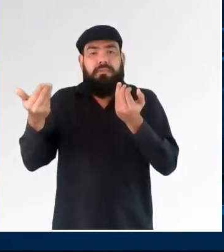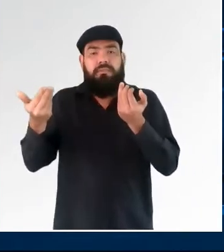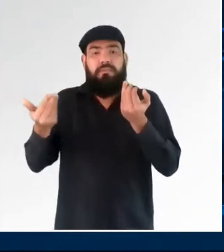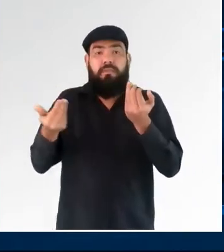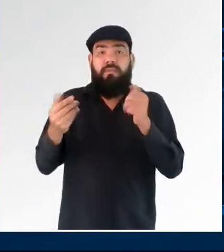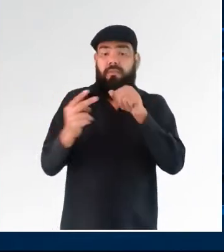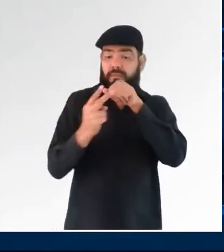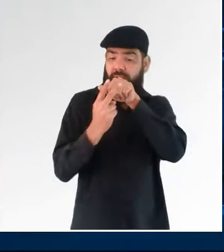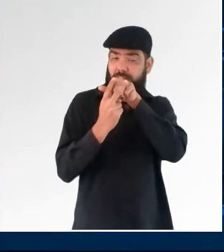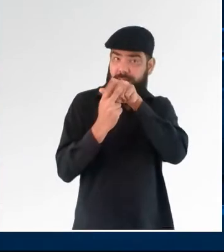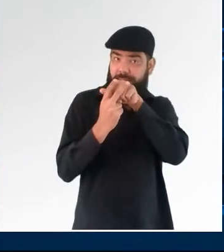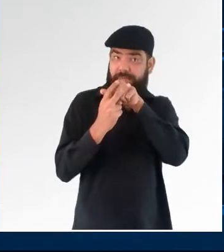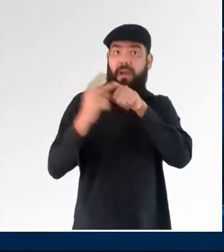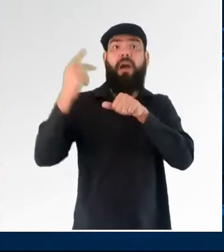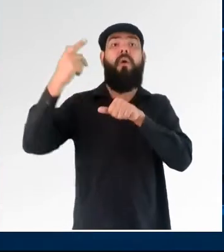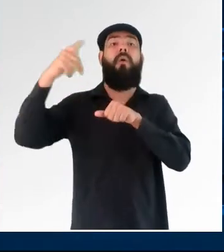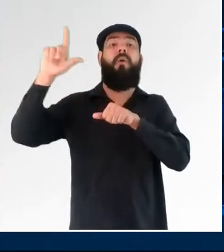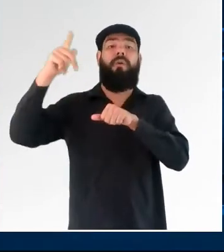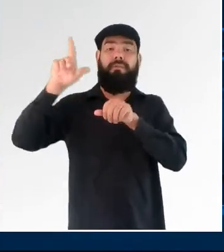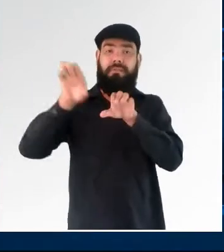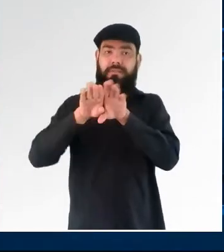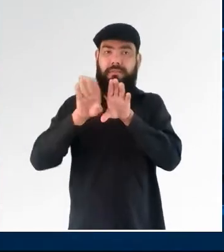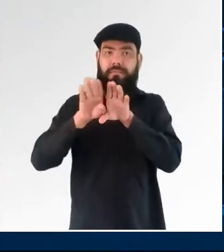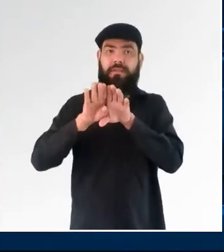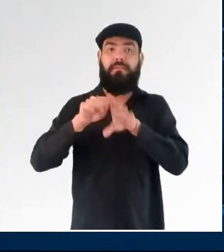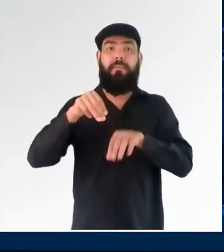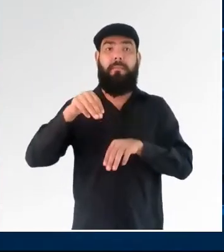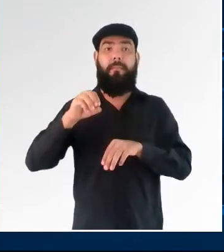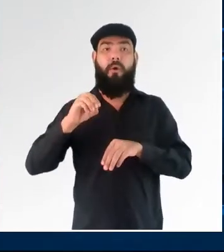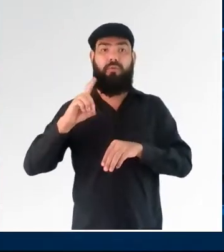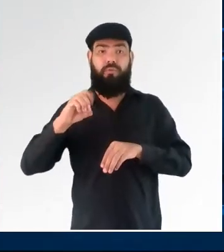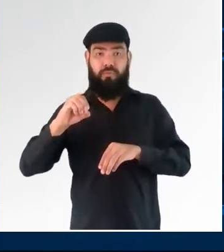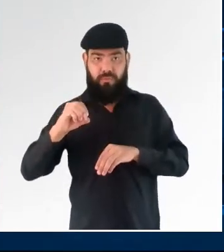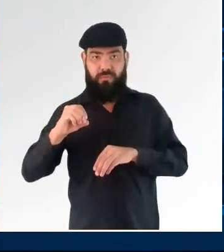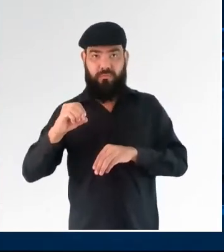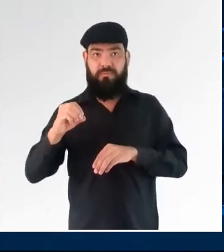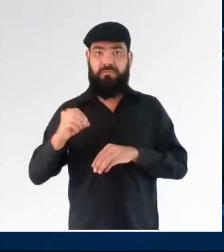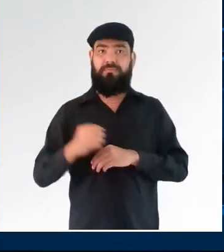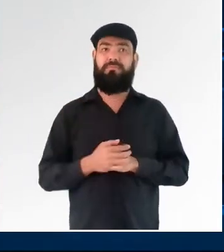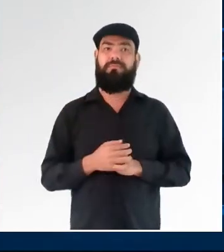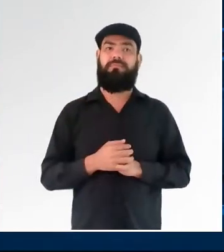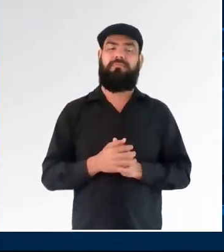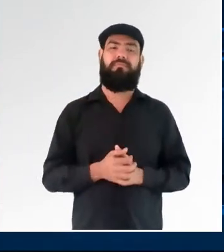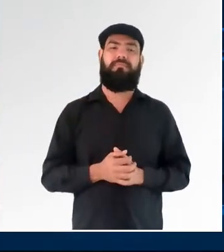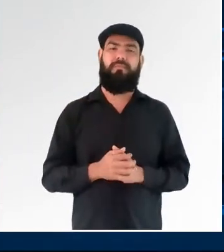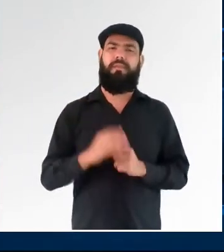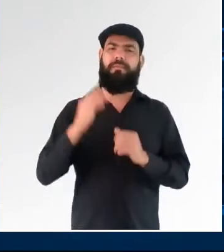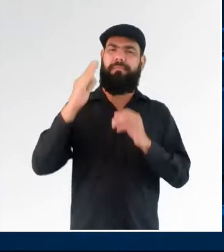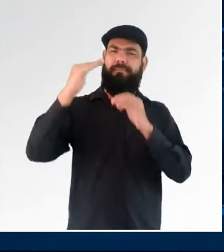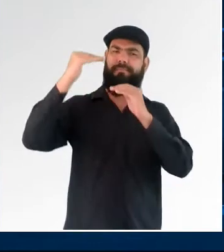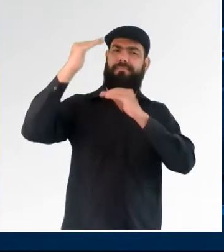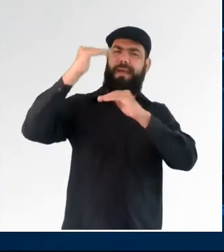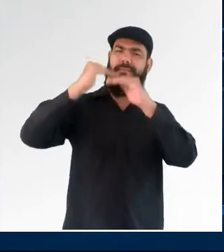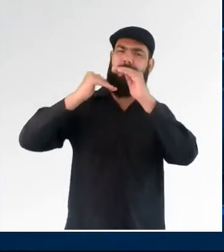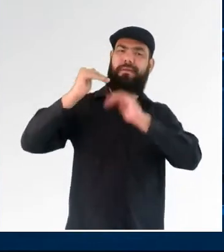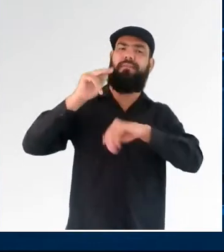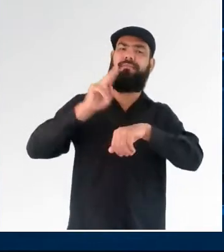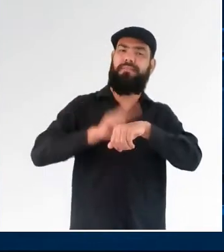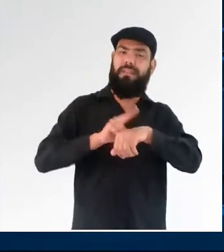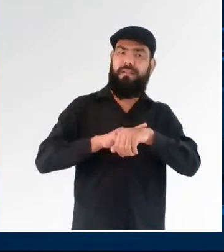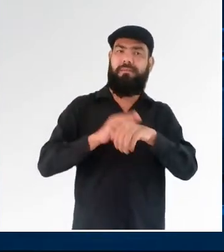outra situação ali de modo. Então, a circunstância de modo e a circunstância de tempo, eles vão